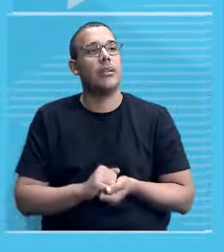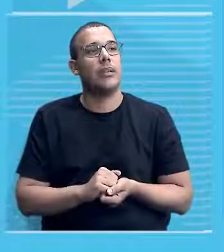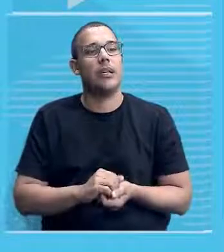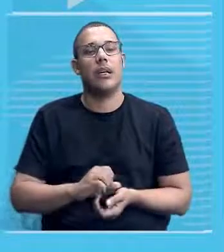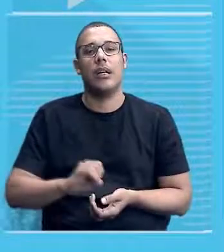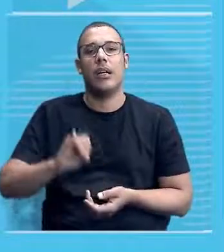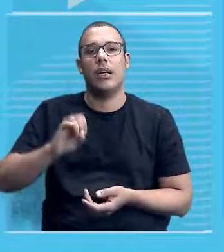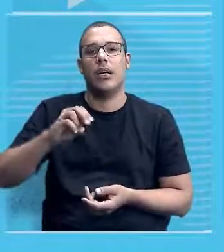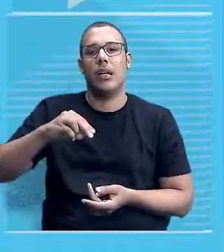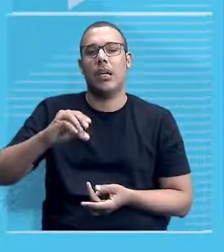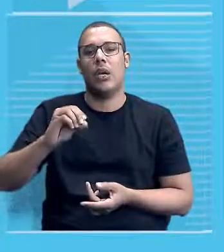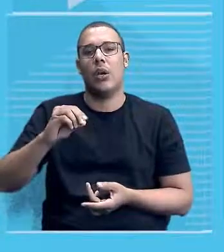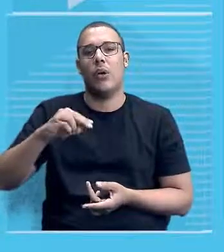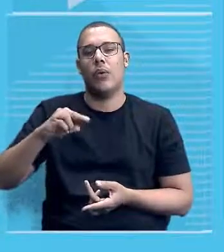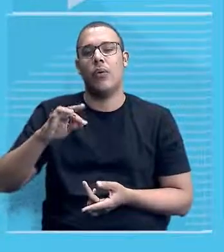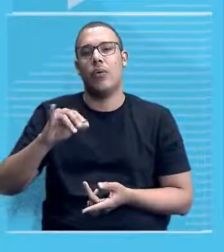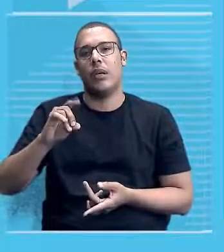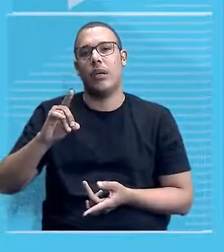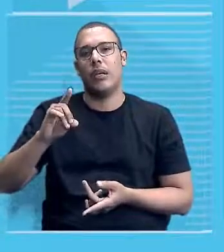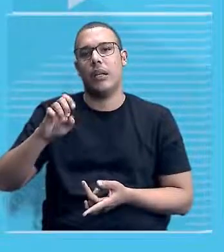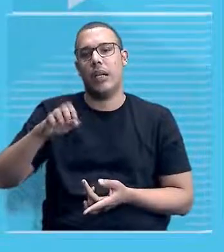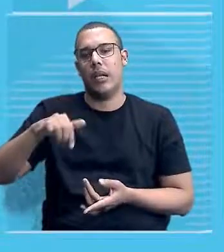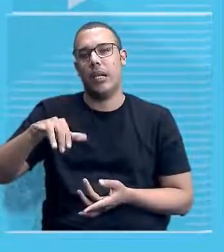inconfidência mineira refletida